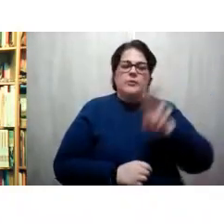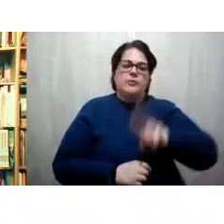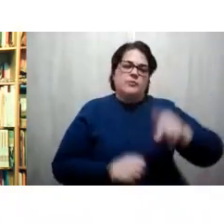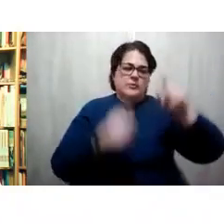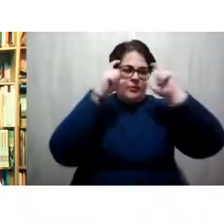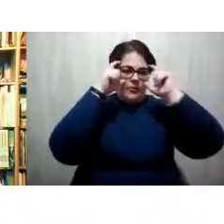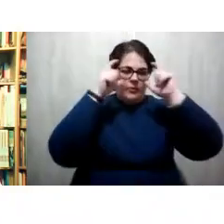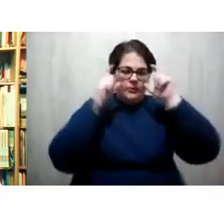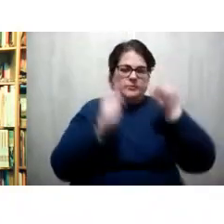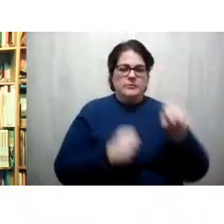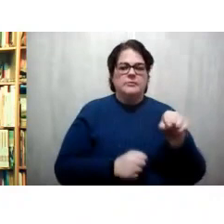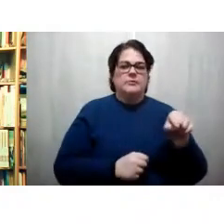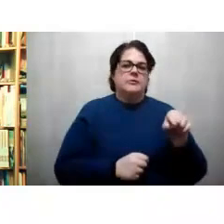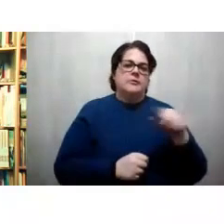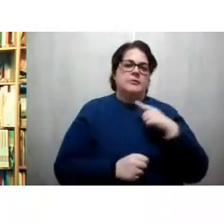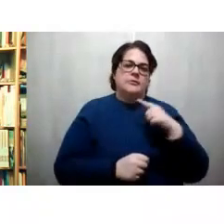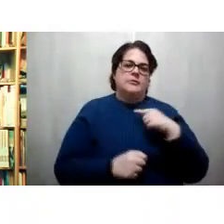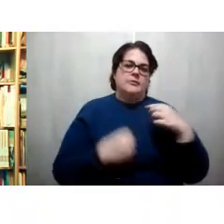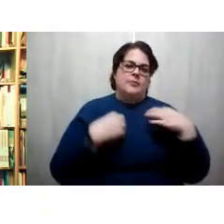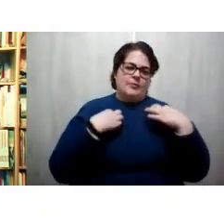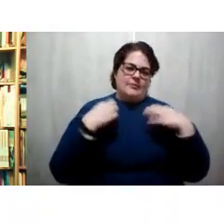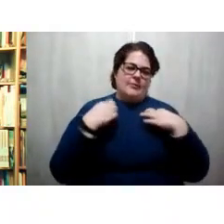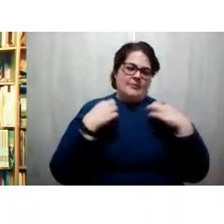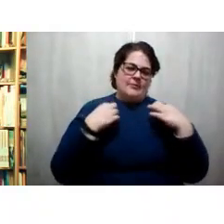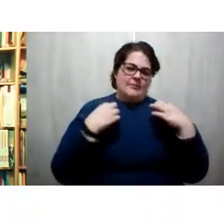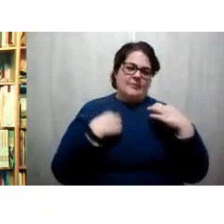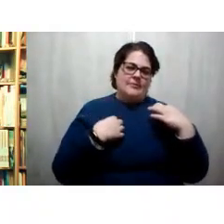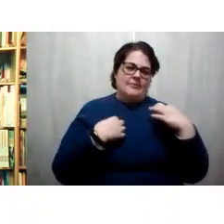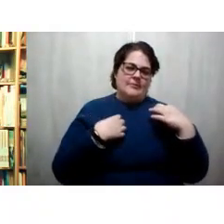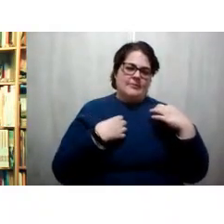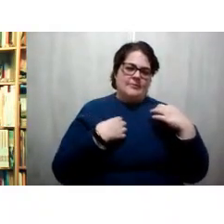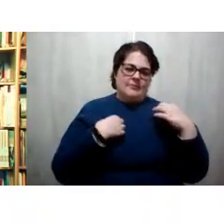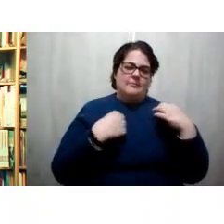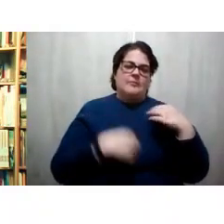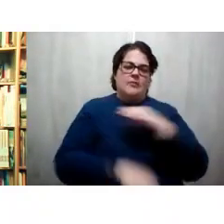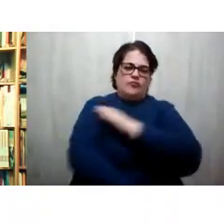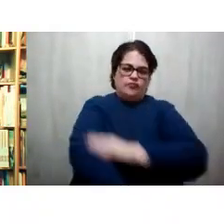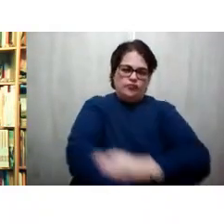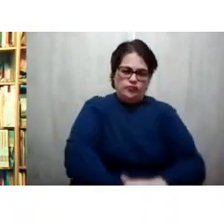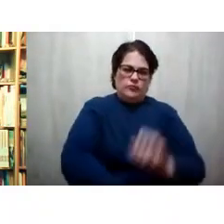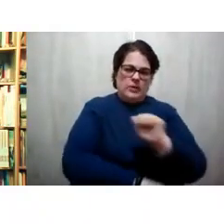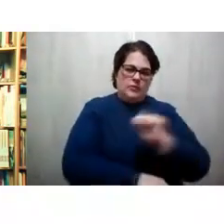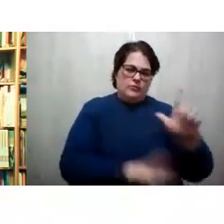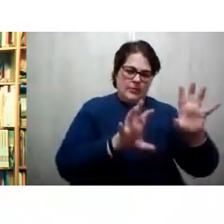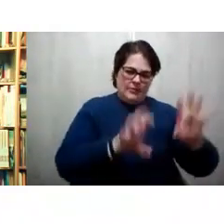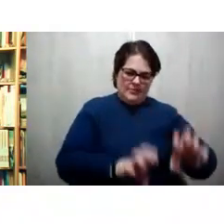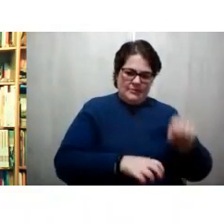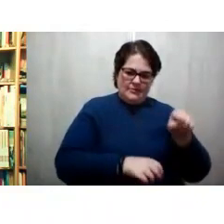óculos e está vestindo uma blusa de moletom azul marinho.